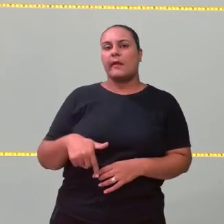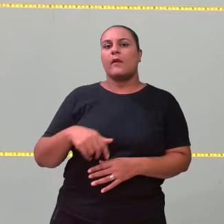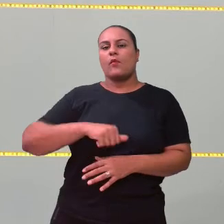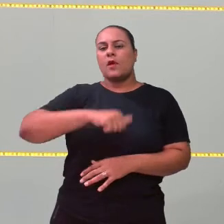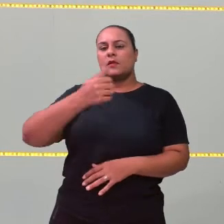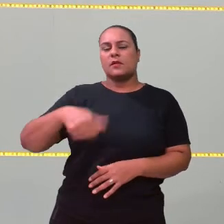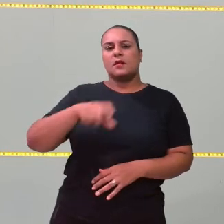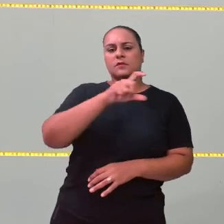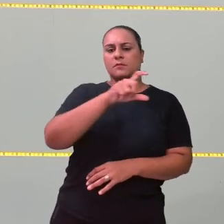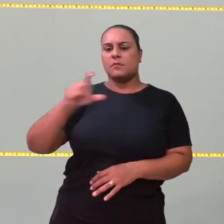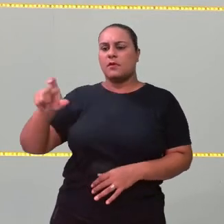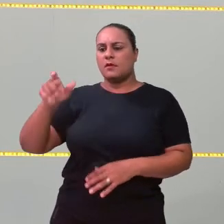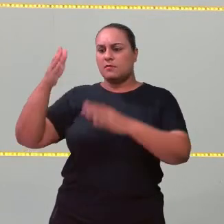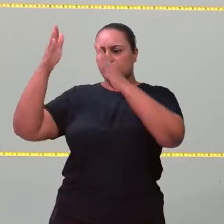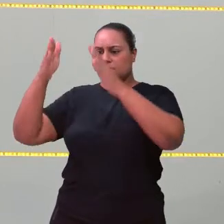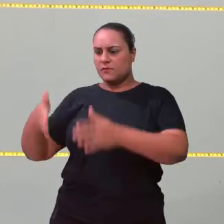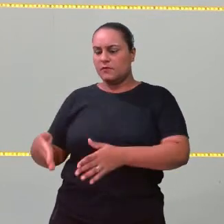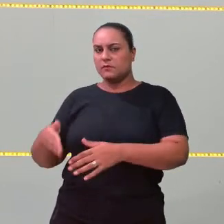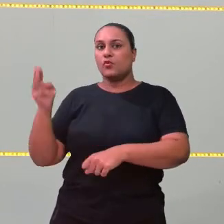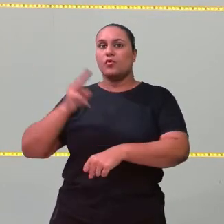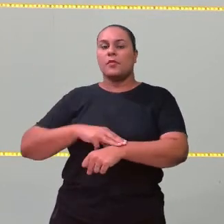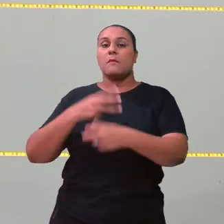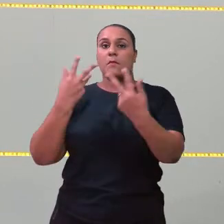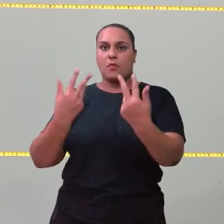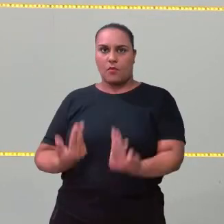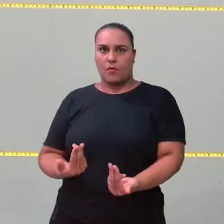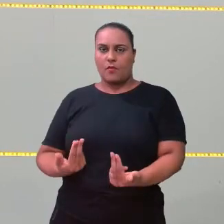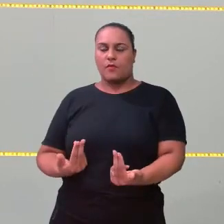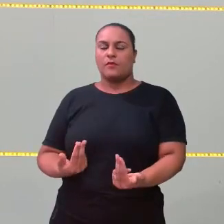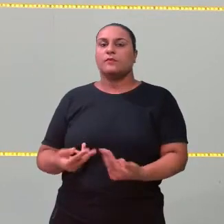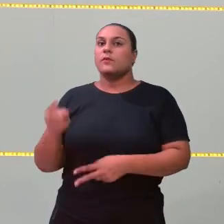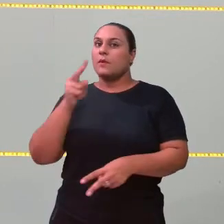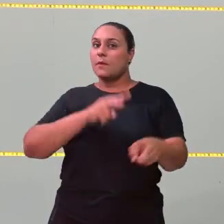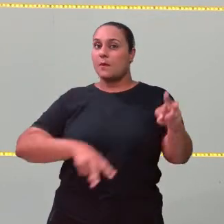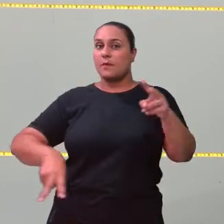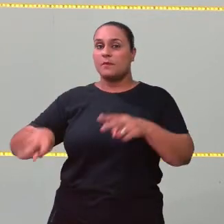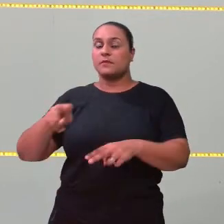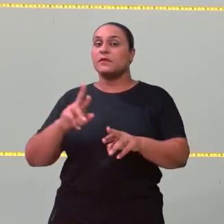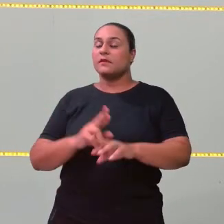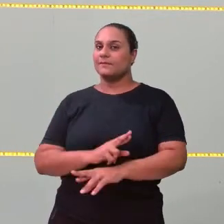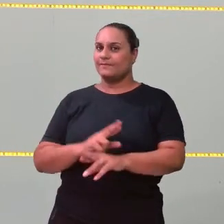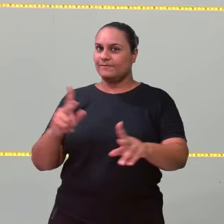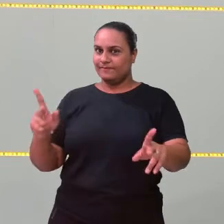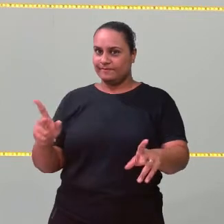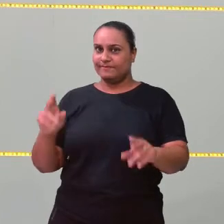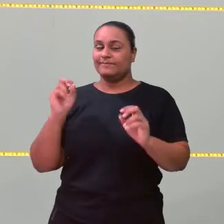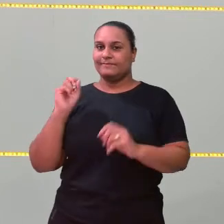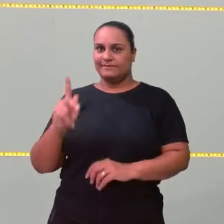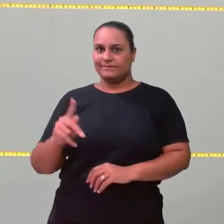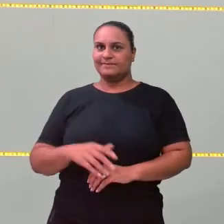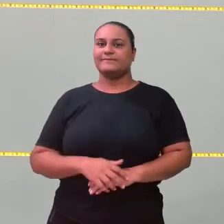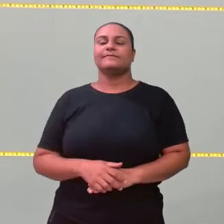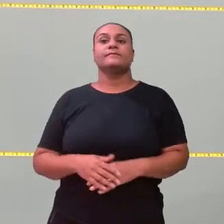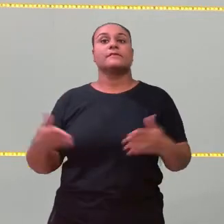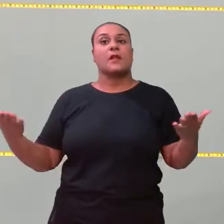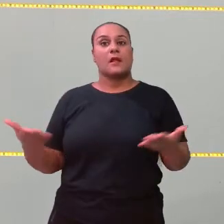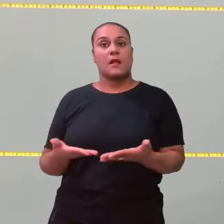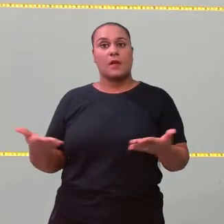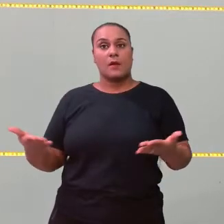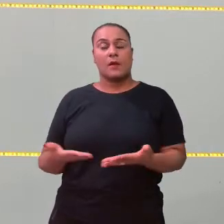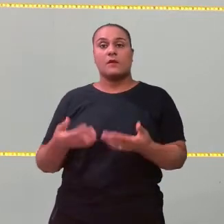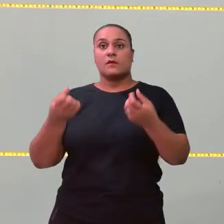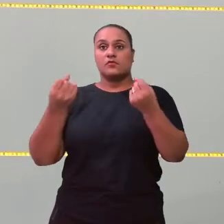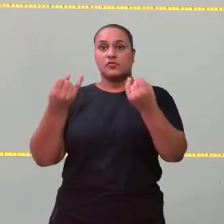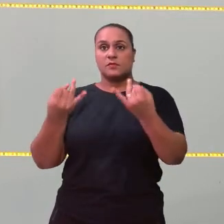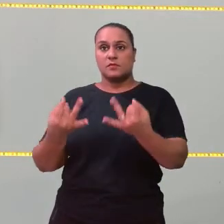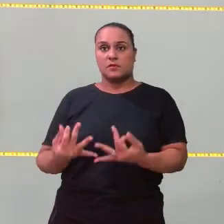horizontal e vertical ao mesmo tempo. Então, observem essas diferenças, tá? E agora que eu já falei